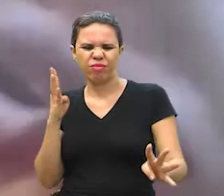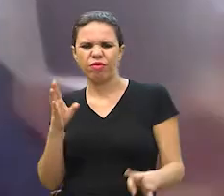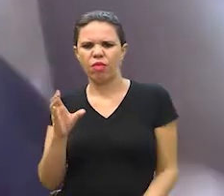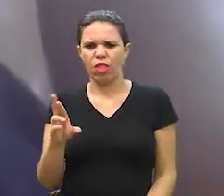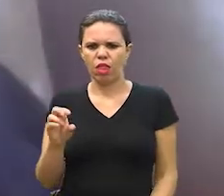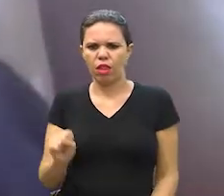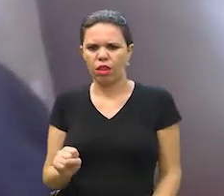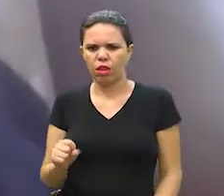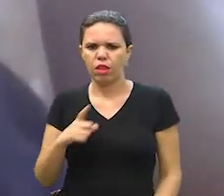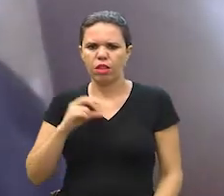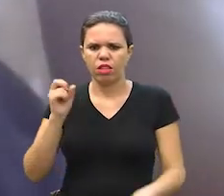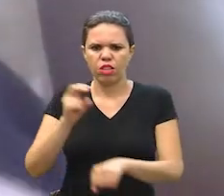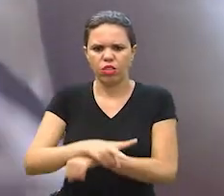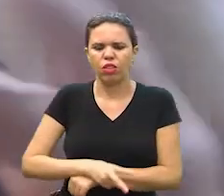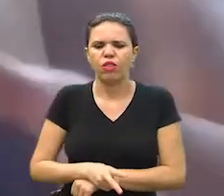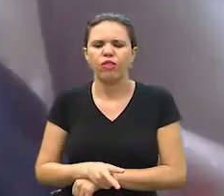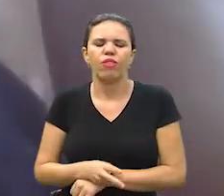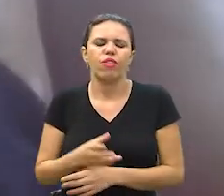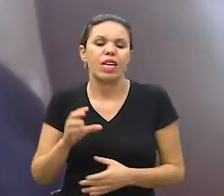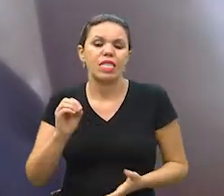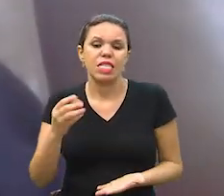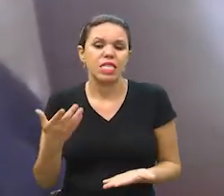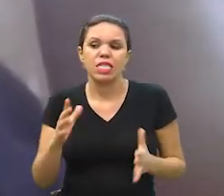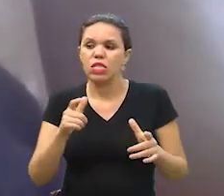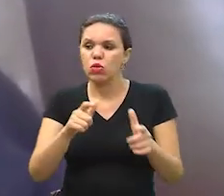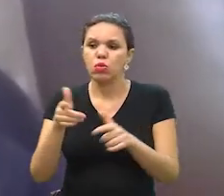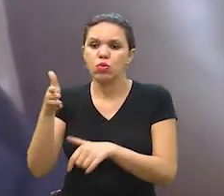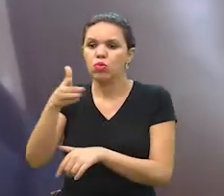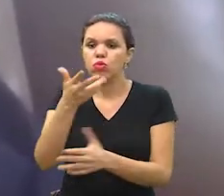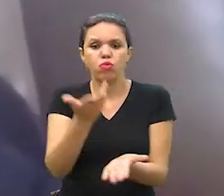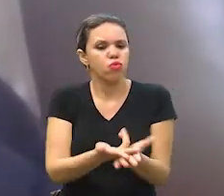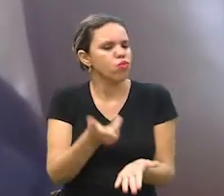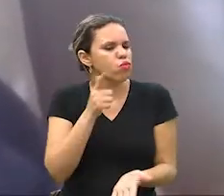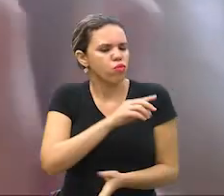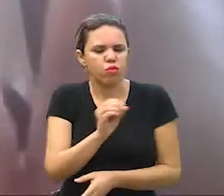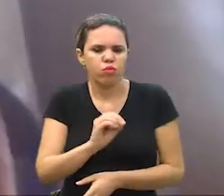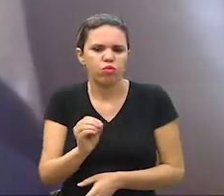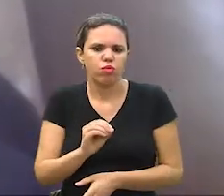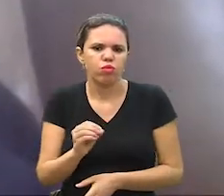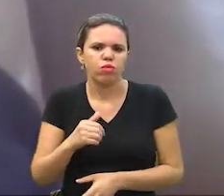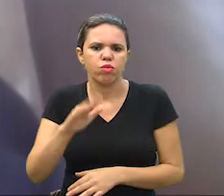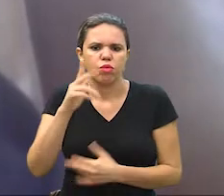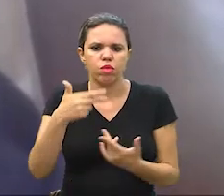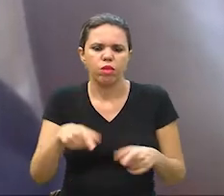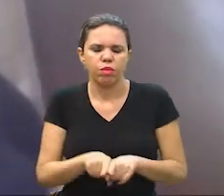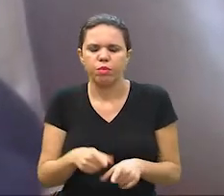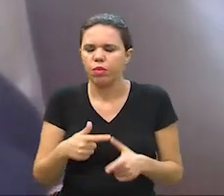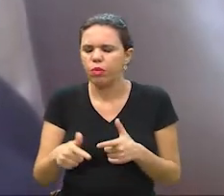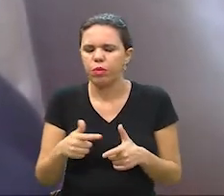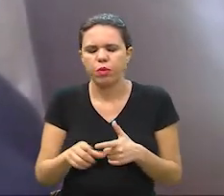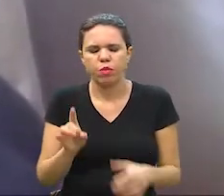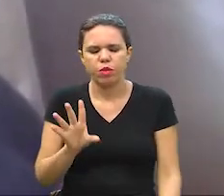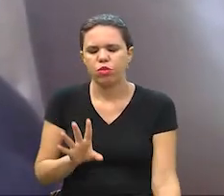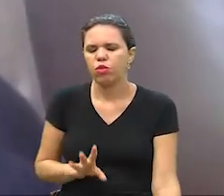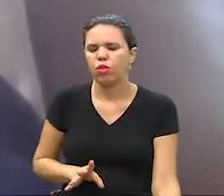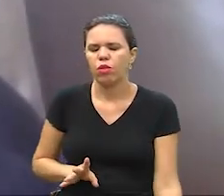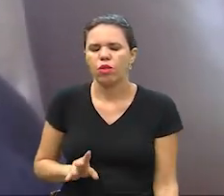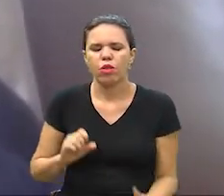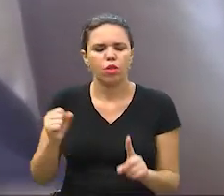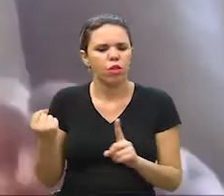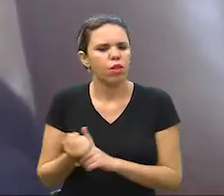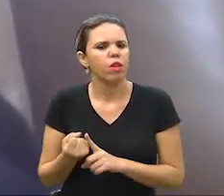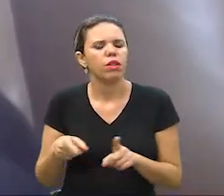CROSS, tentando vaga zero em tudo quanto é lugar, tentando internar e não está conseguindo. Mas tem mais que isso. Não é só a organização da